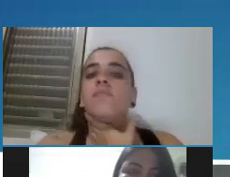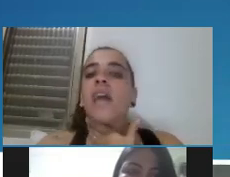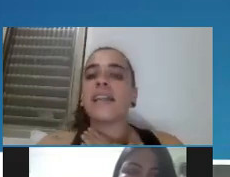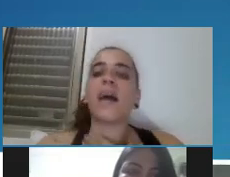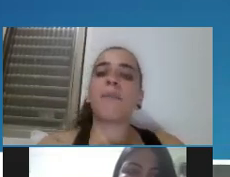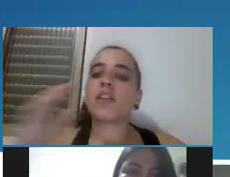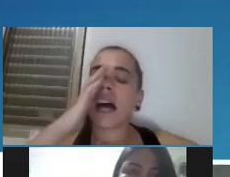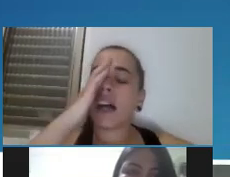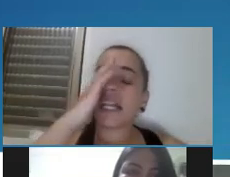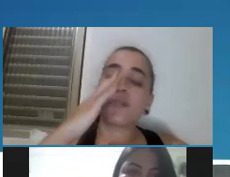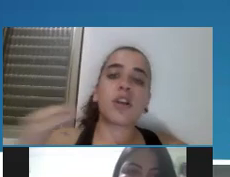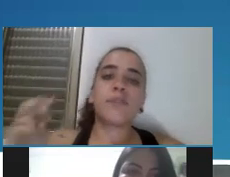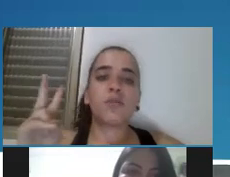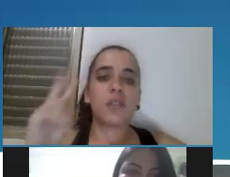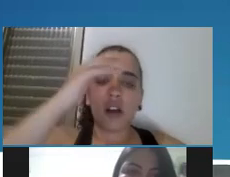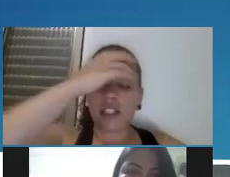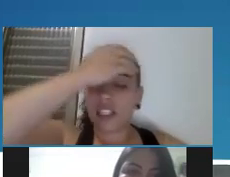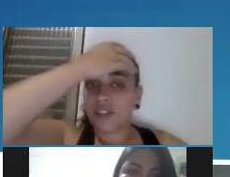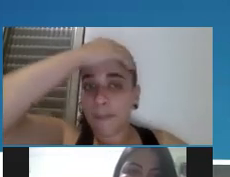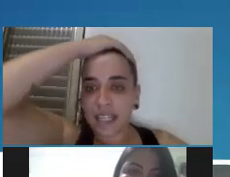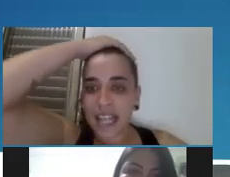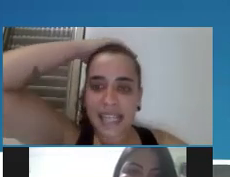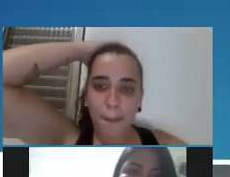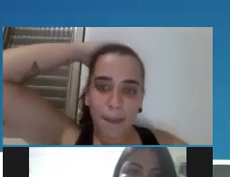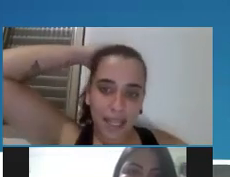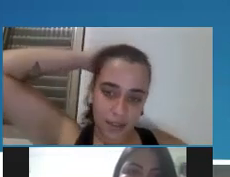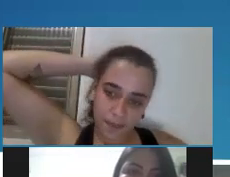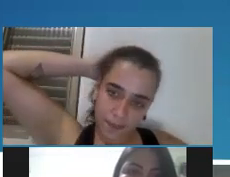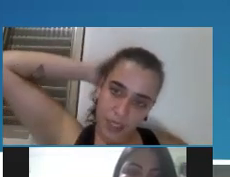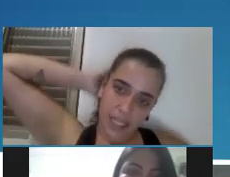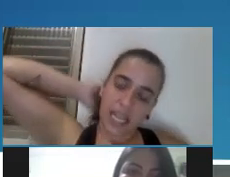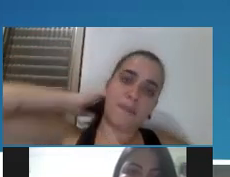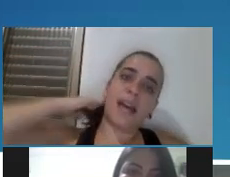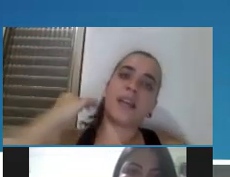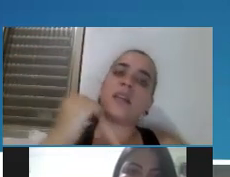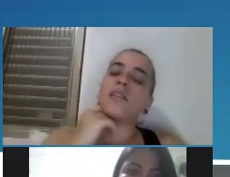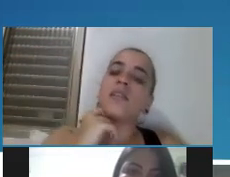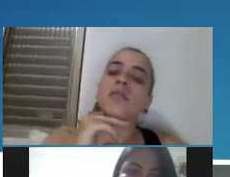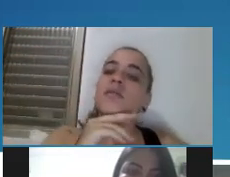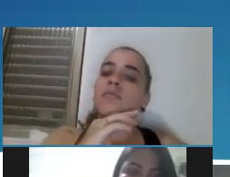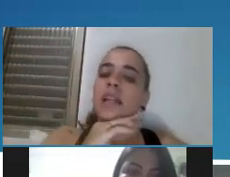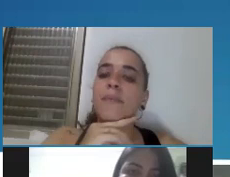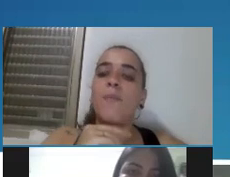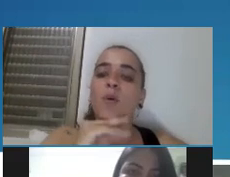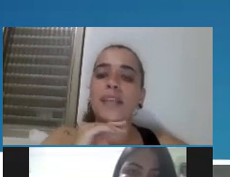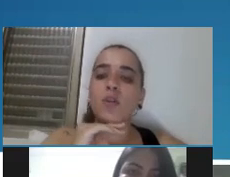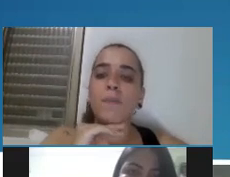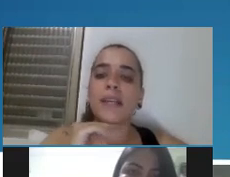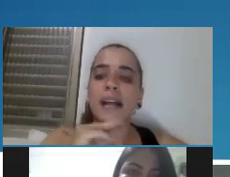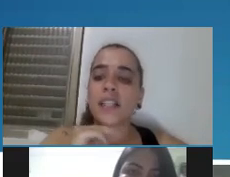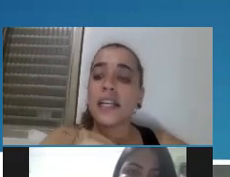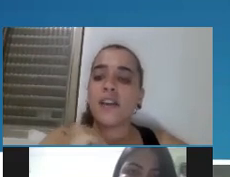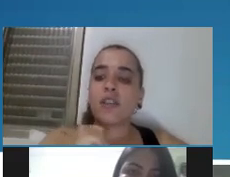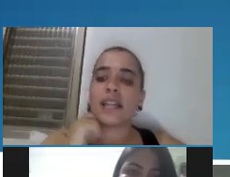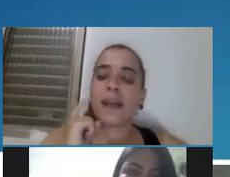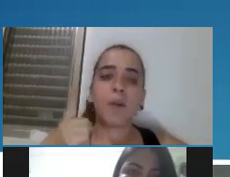E aí, nas próximas 2 aulas, a gente vai aprender a sapata. Ela é um pouco mais